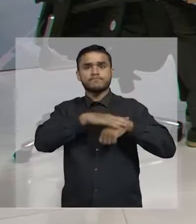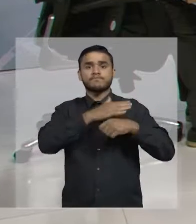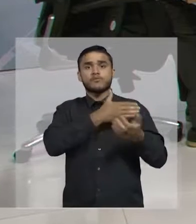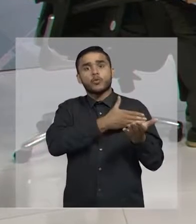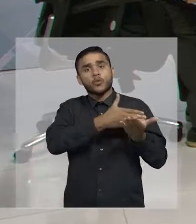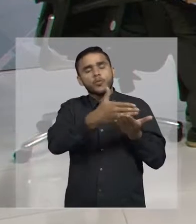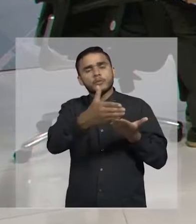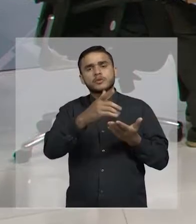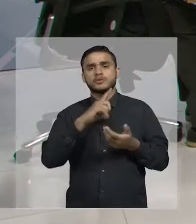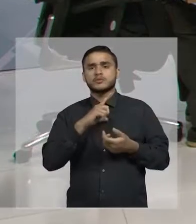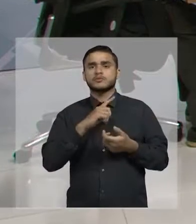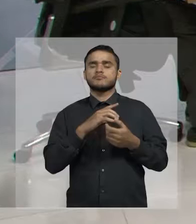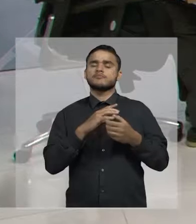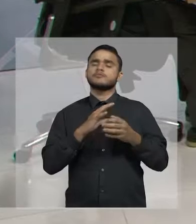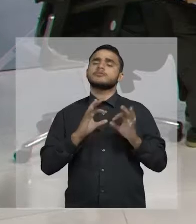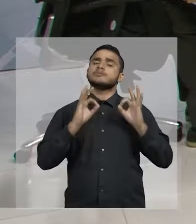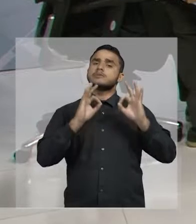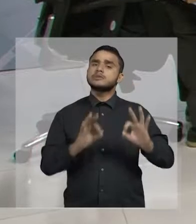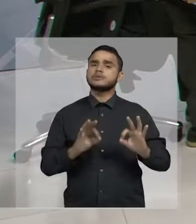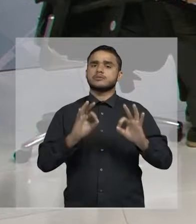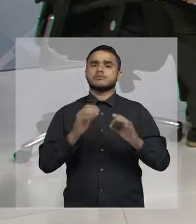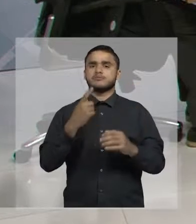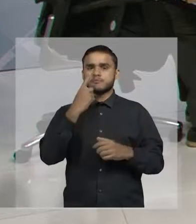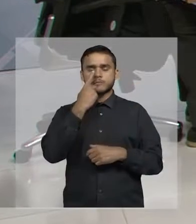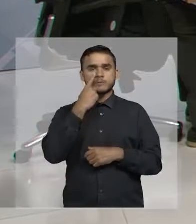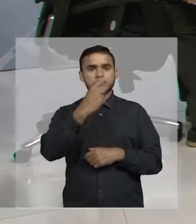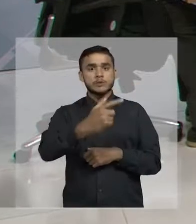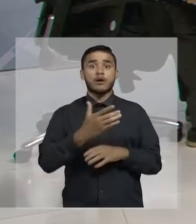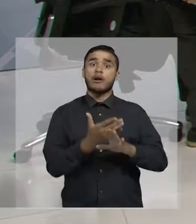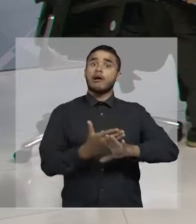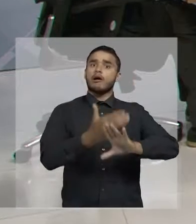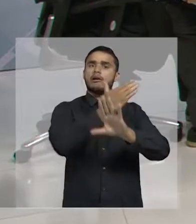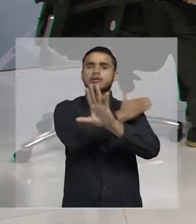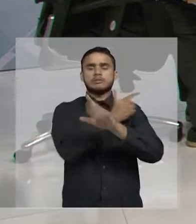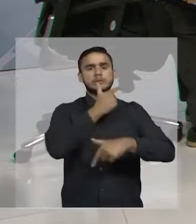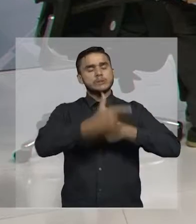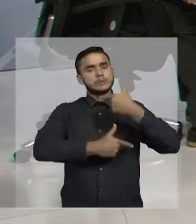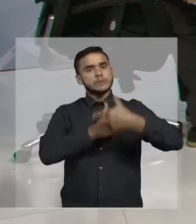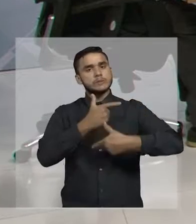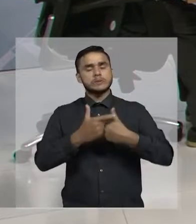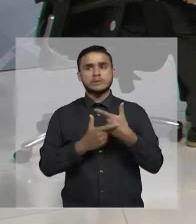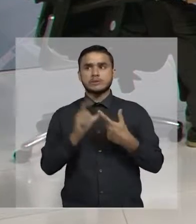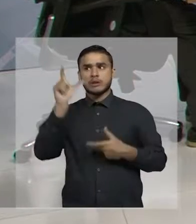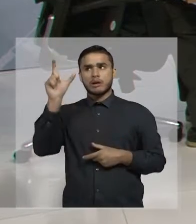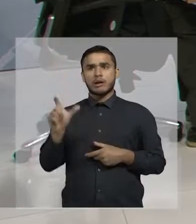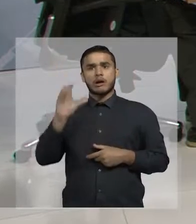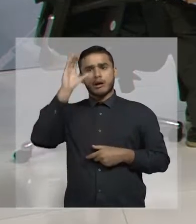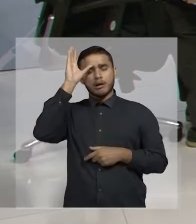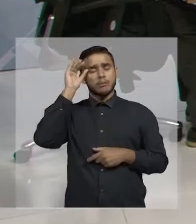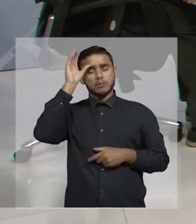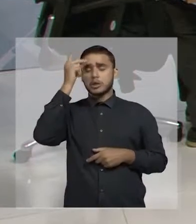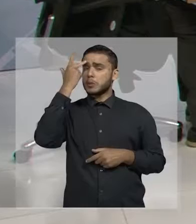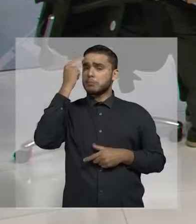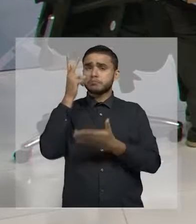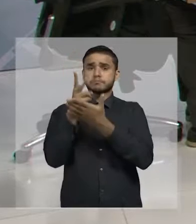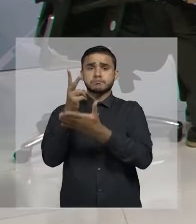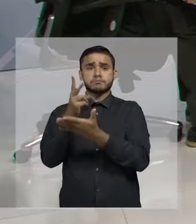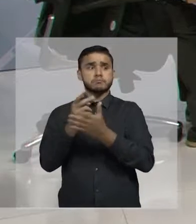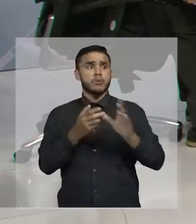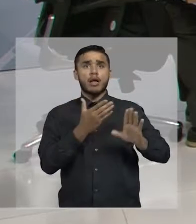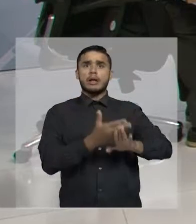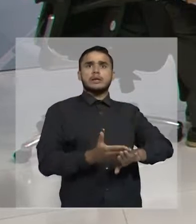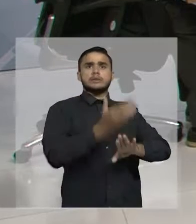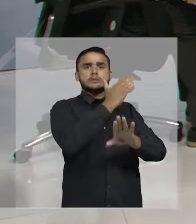um movimento com muito mais antecedência do que quem está no cargo. Se a gente buscar voltar